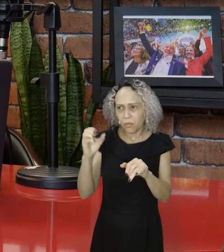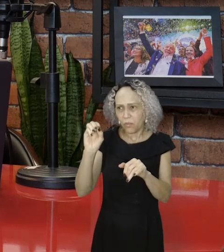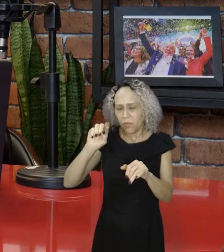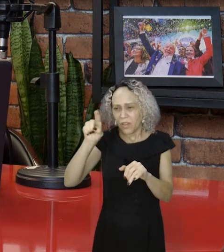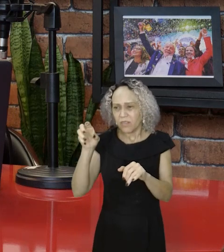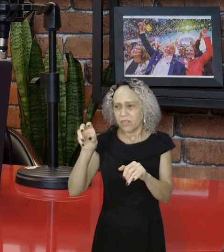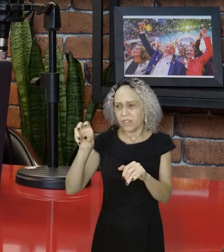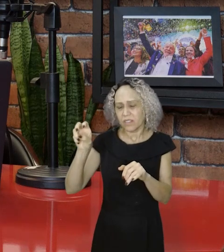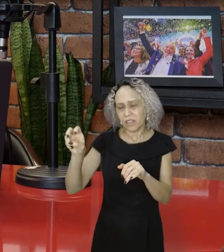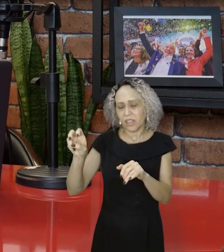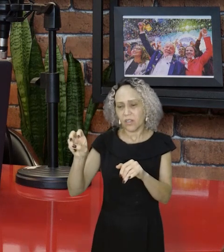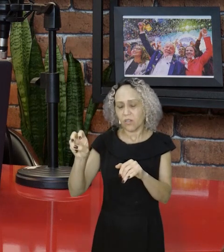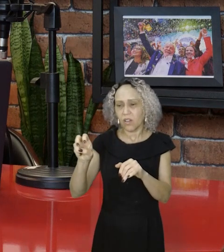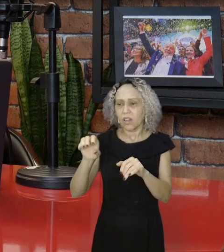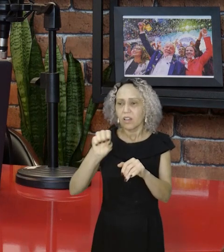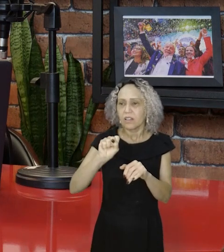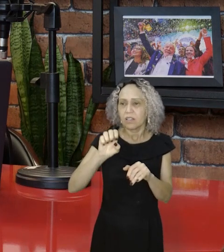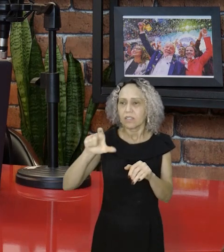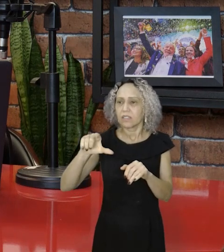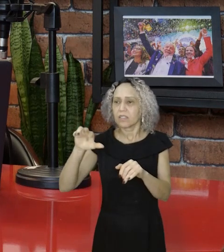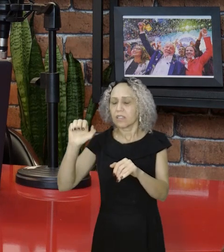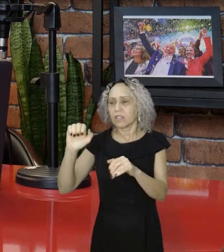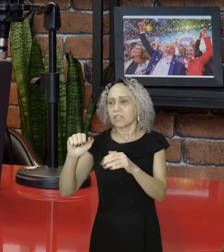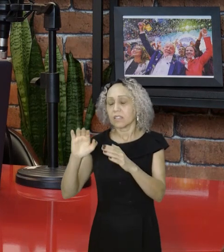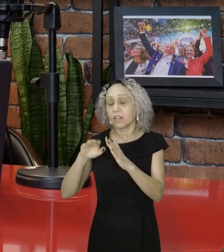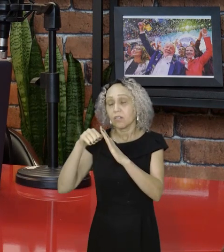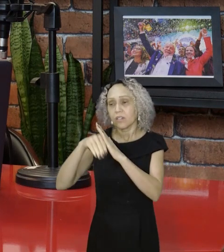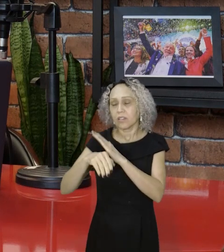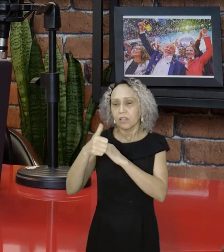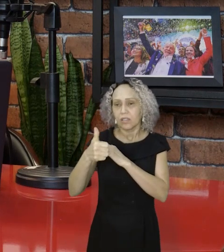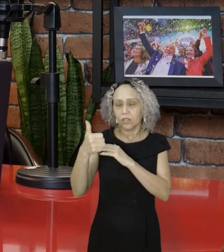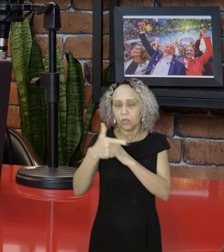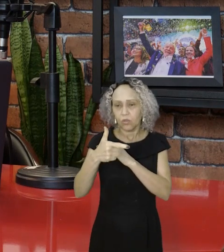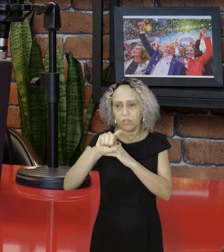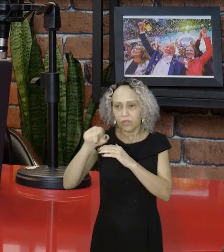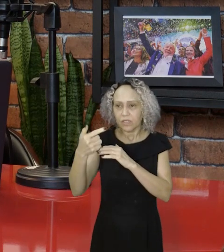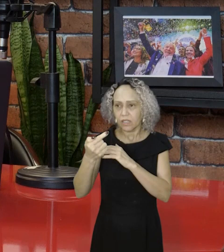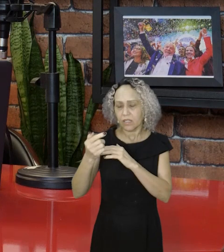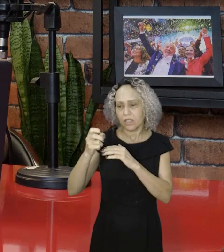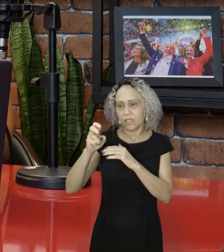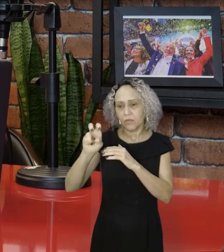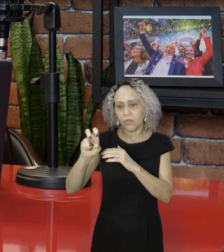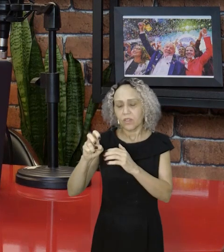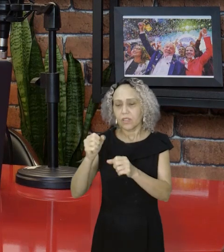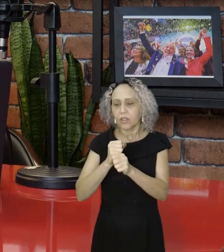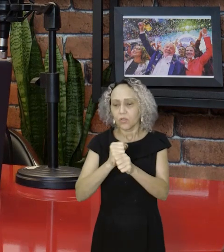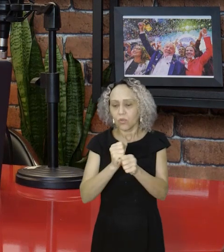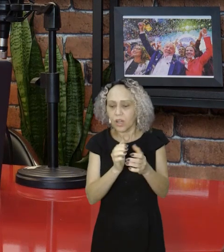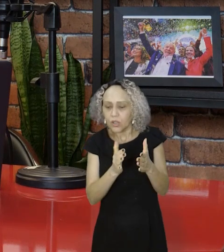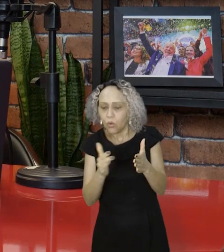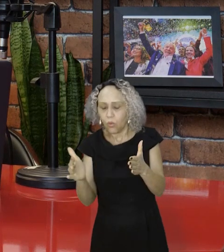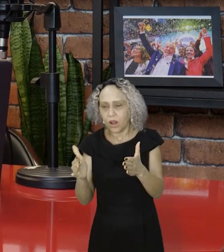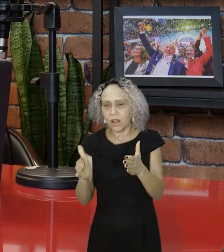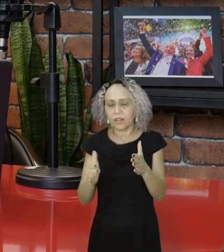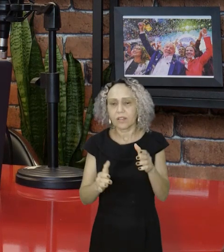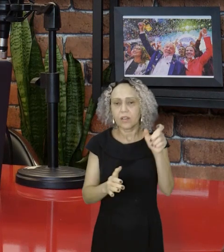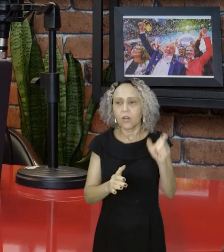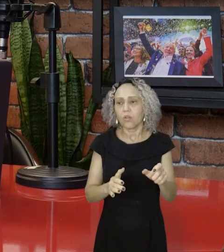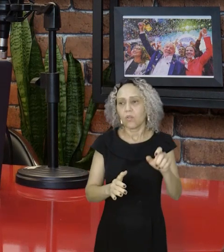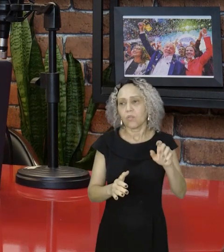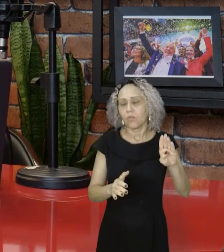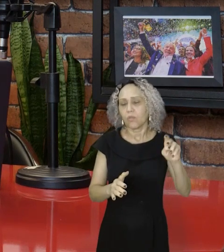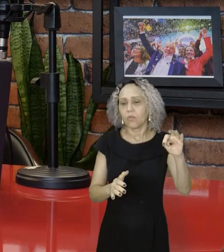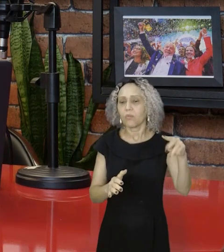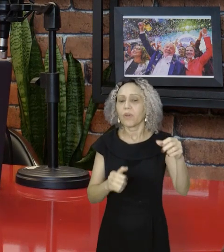básica de juros. A Selic passa a ser agora de 12,75% ao ano. O jornalista Humberto Rezende comentou em